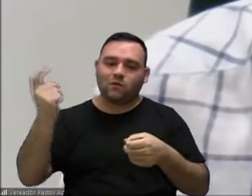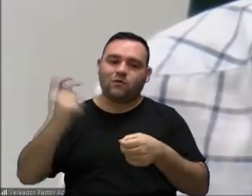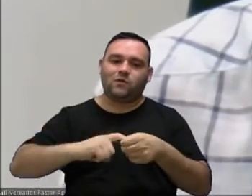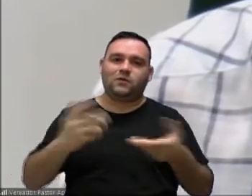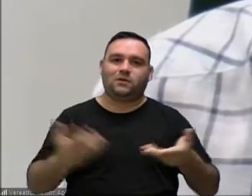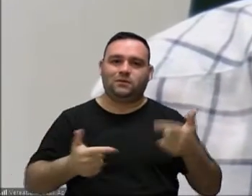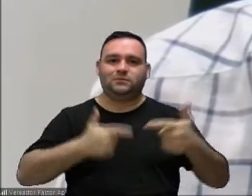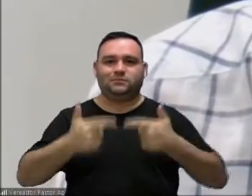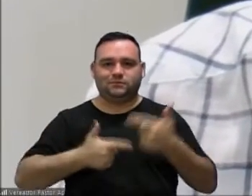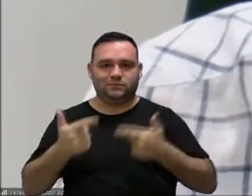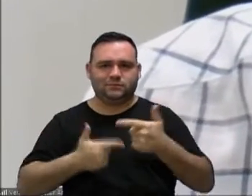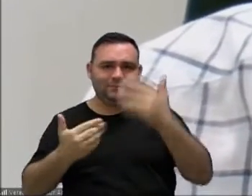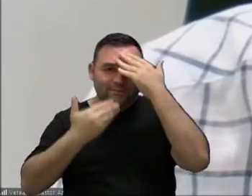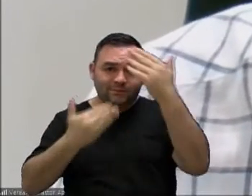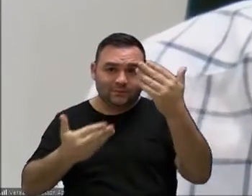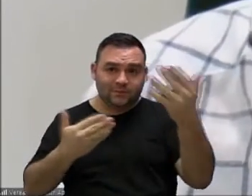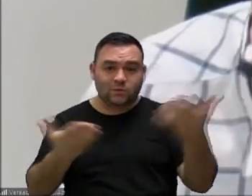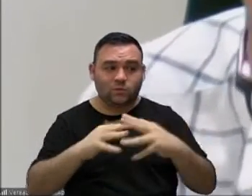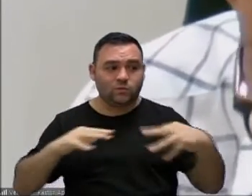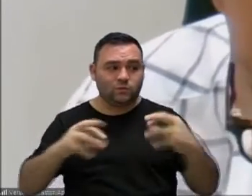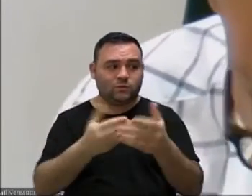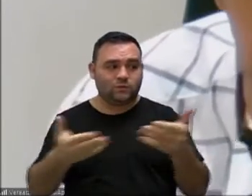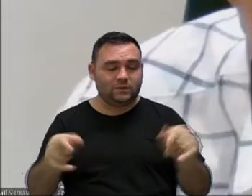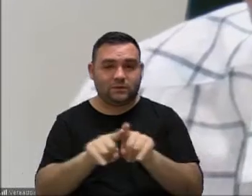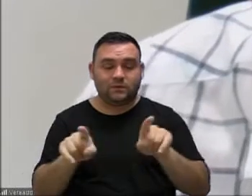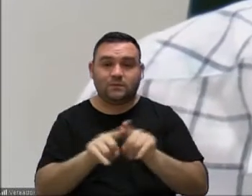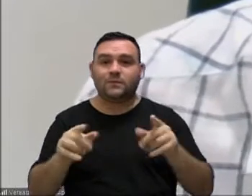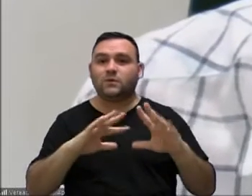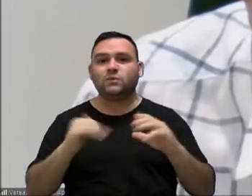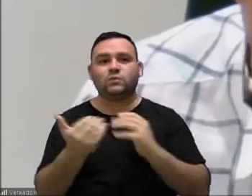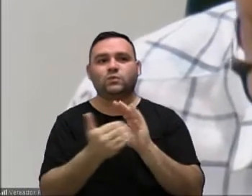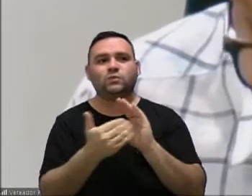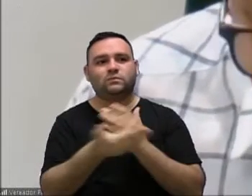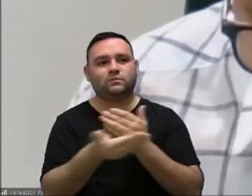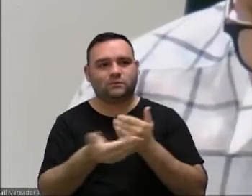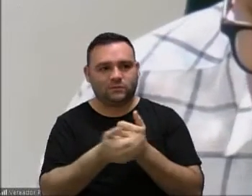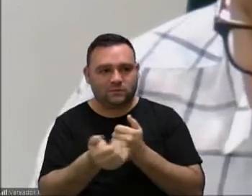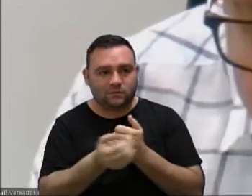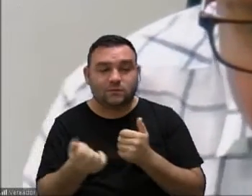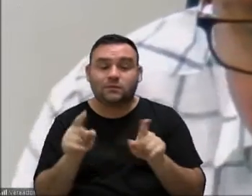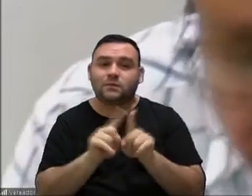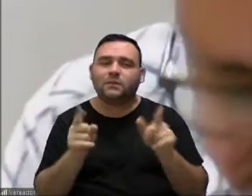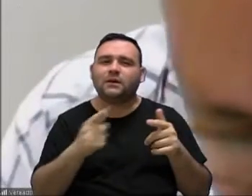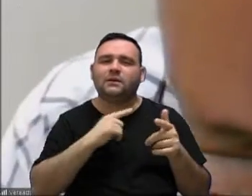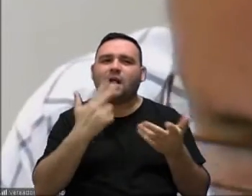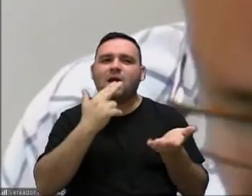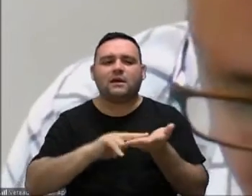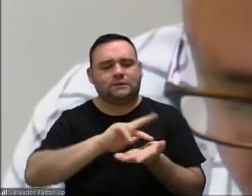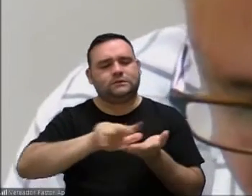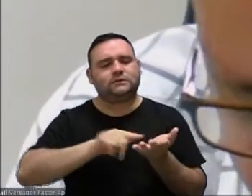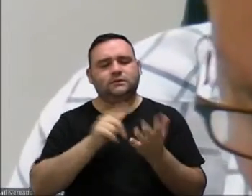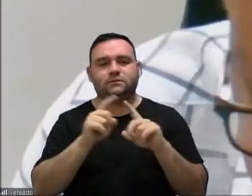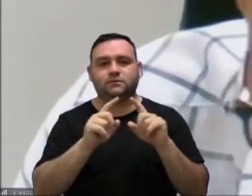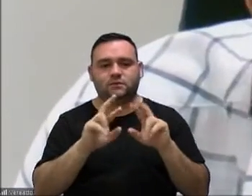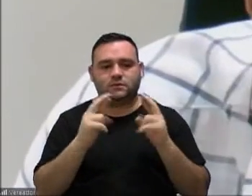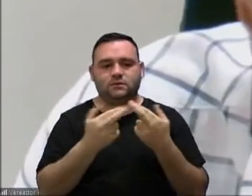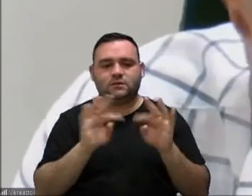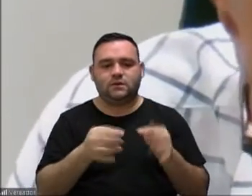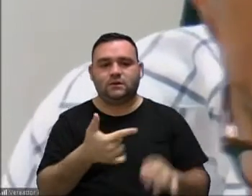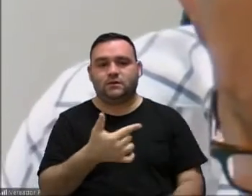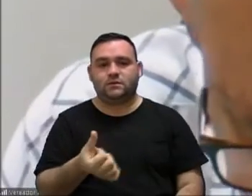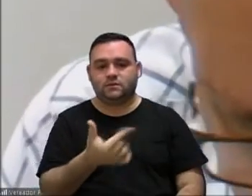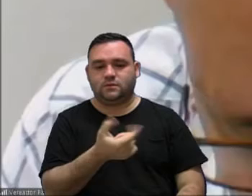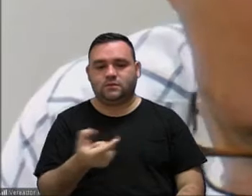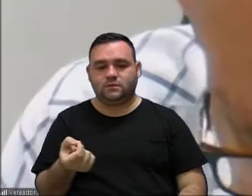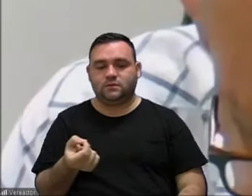ao nosso trabalho. Obrigado pelo entendimento e pelo carinho de todos. Expediente externo da sessão ordinária do 26 de